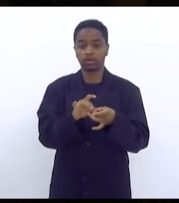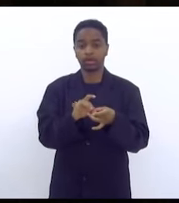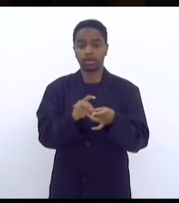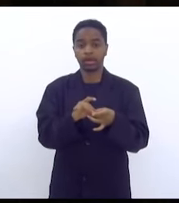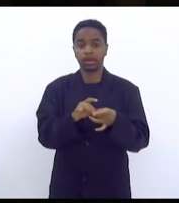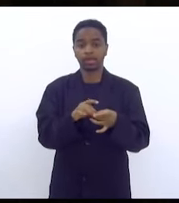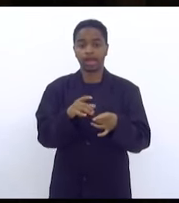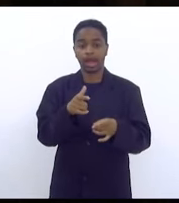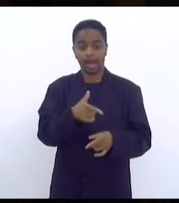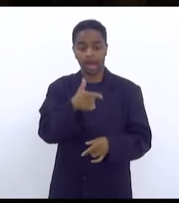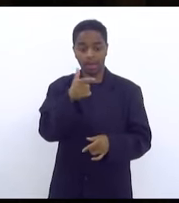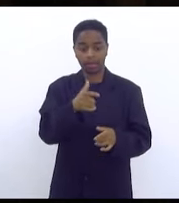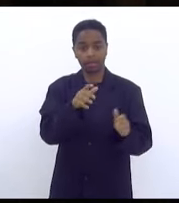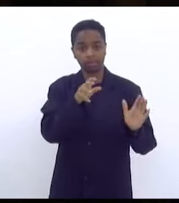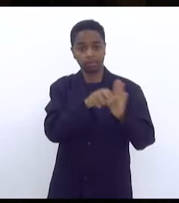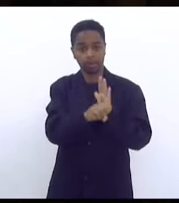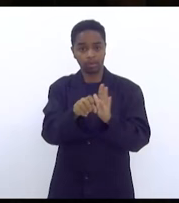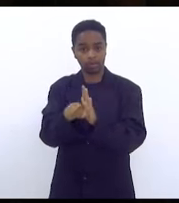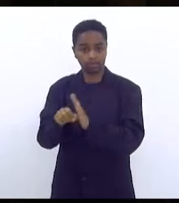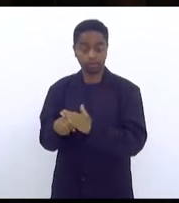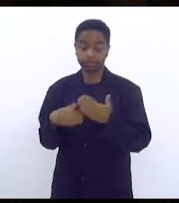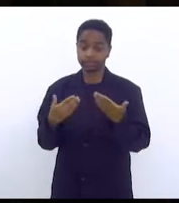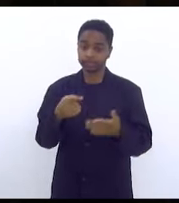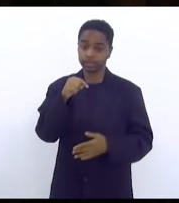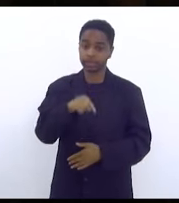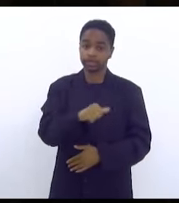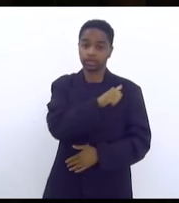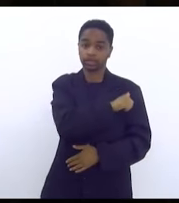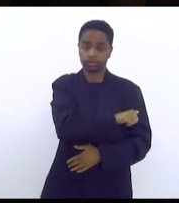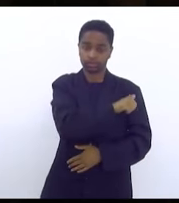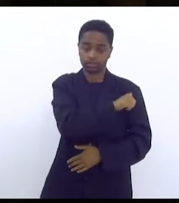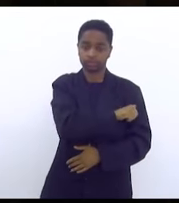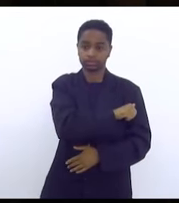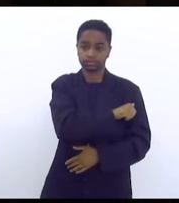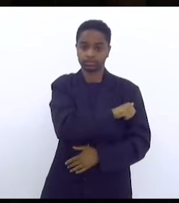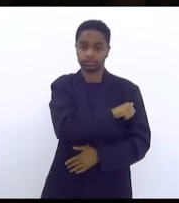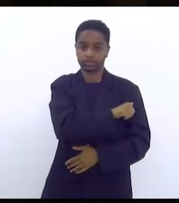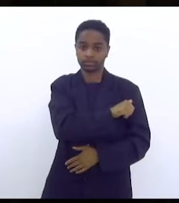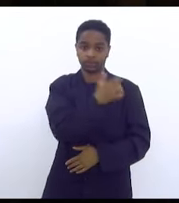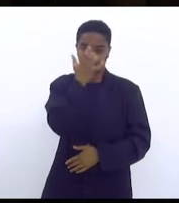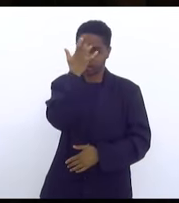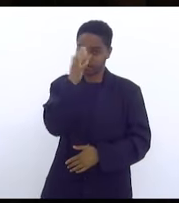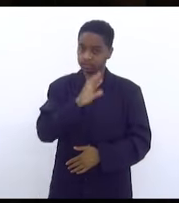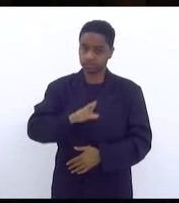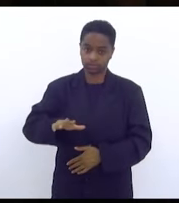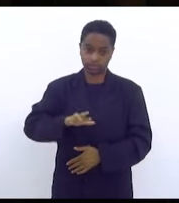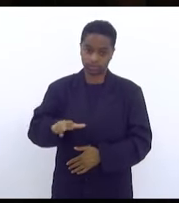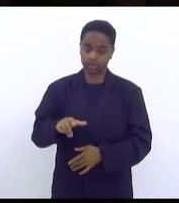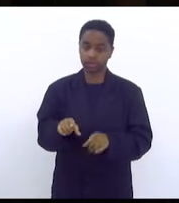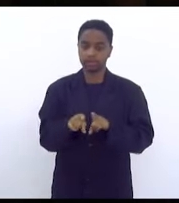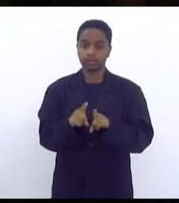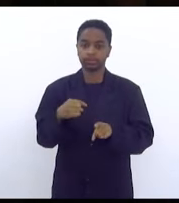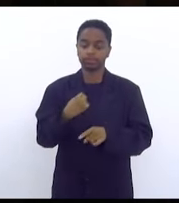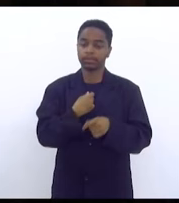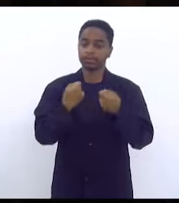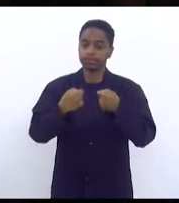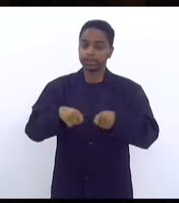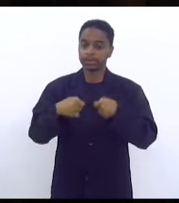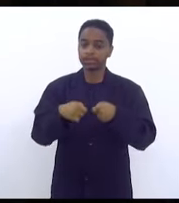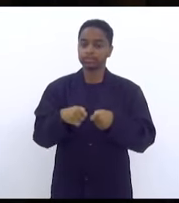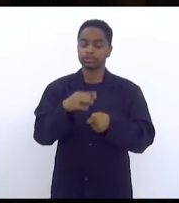armas roubadas por marginais. Então, o Rio de Janeiro não está fácil. A gente precisa realmente